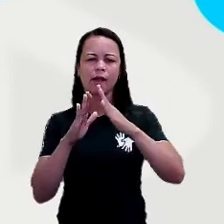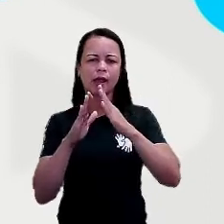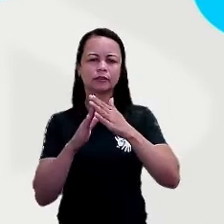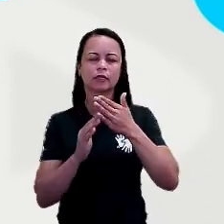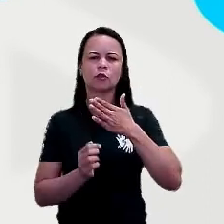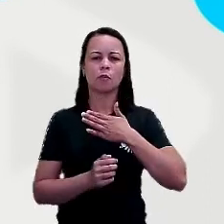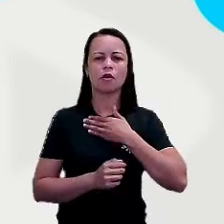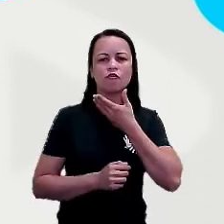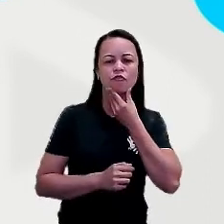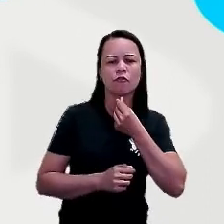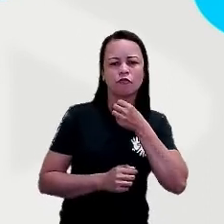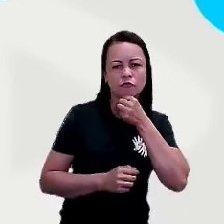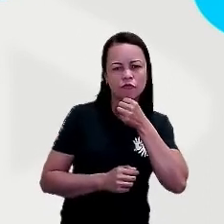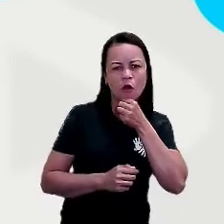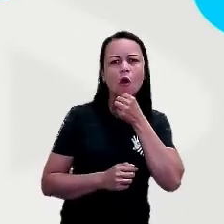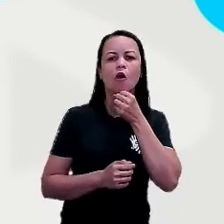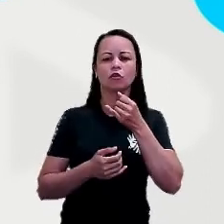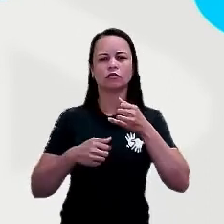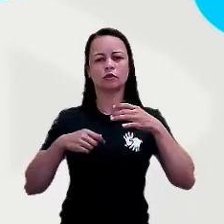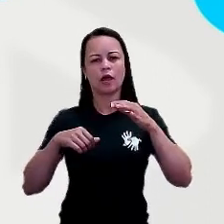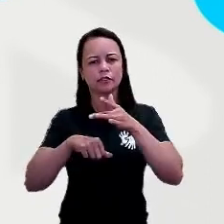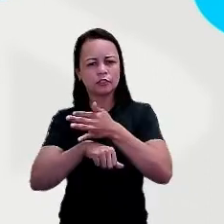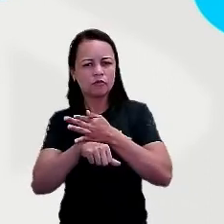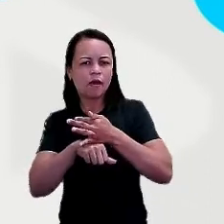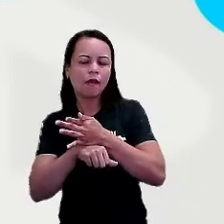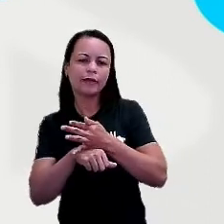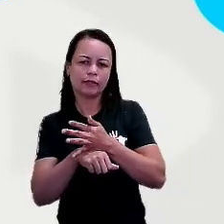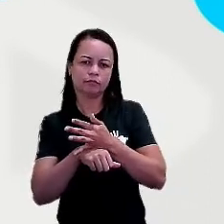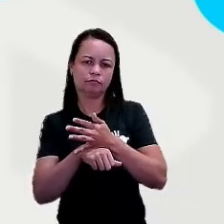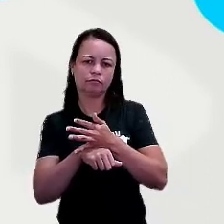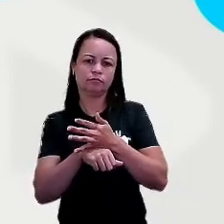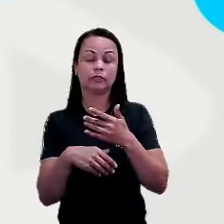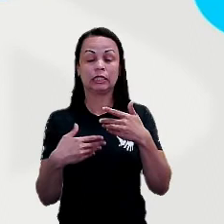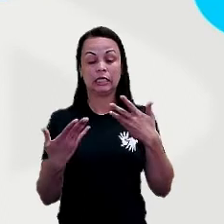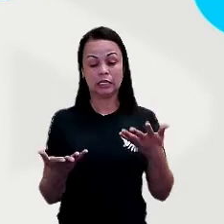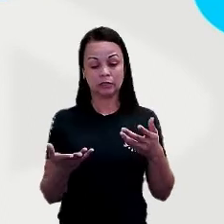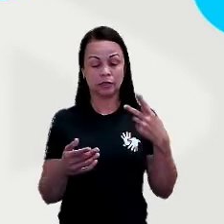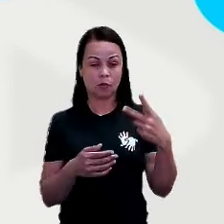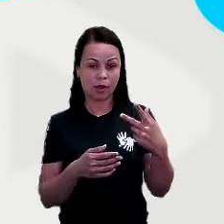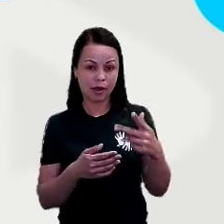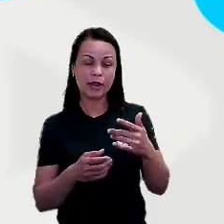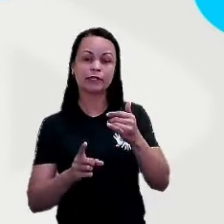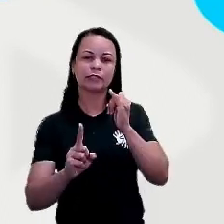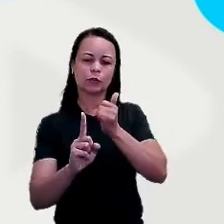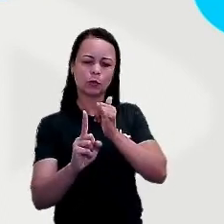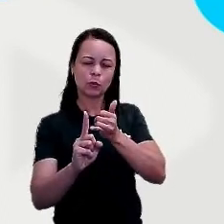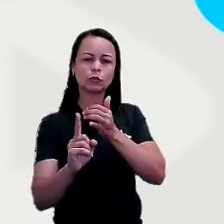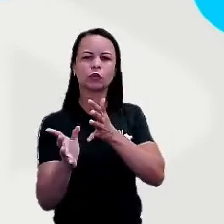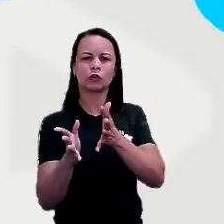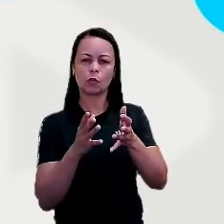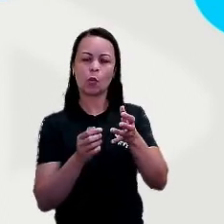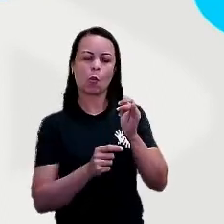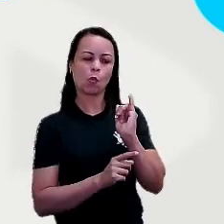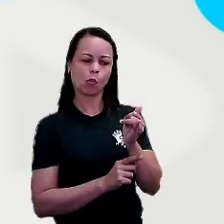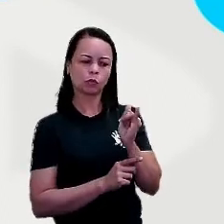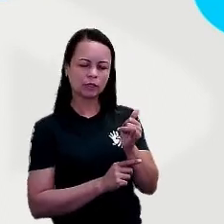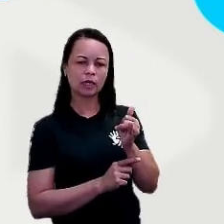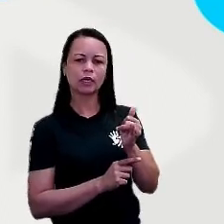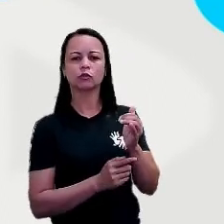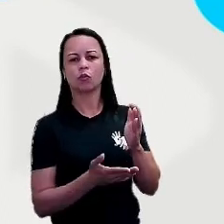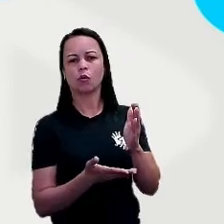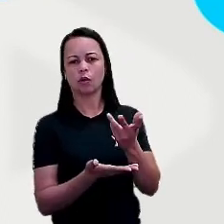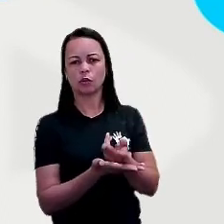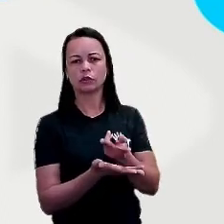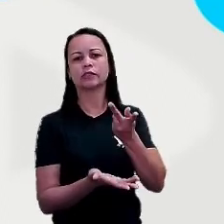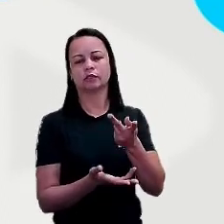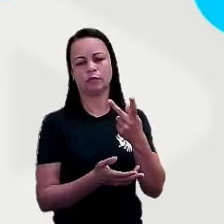Então, esse trecho aí de um conto está em primeira pessoa, onde o narrador é um narrador-personagem, contando algo aí que